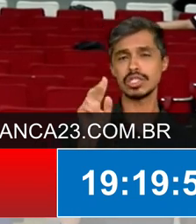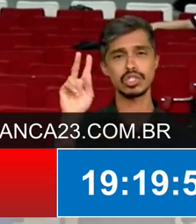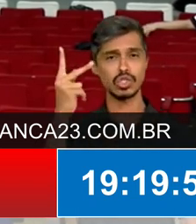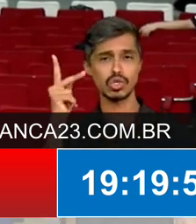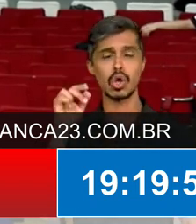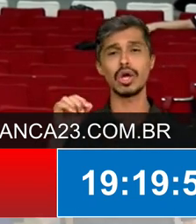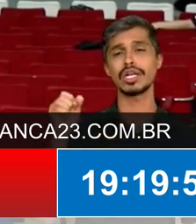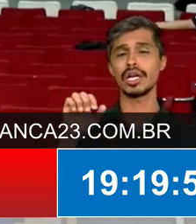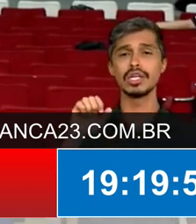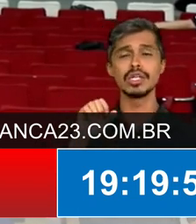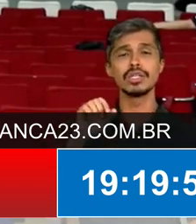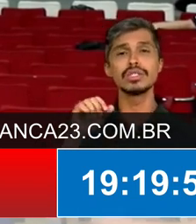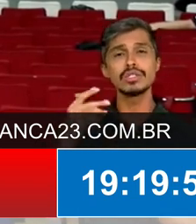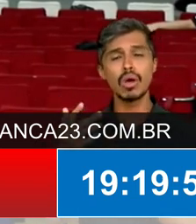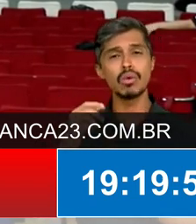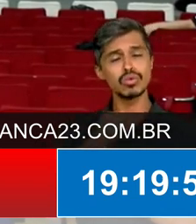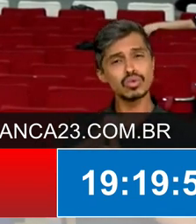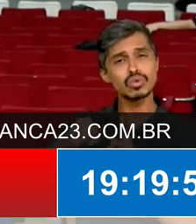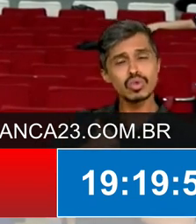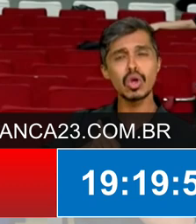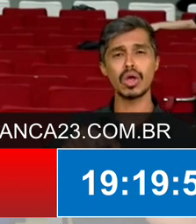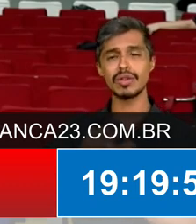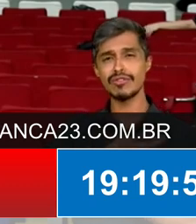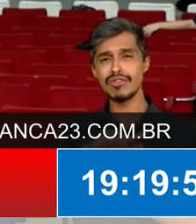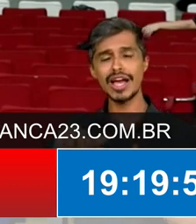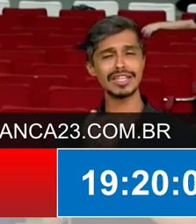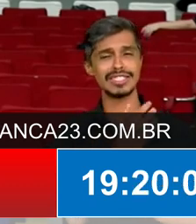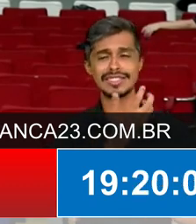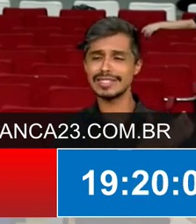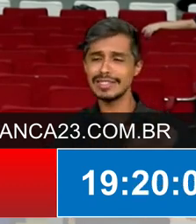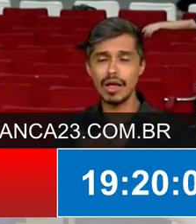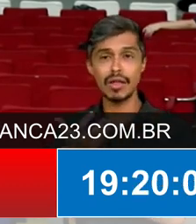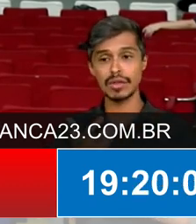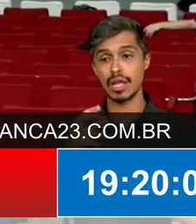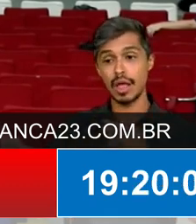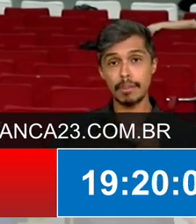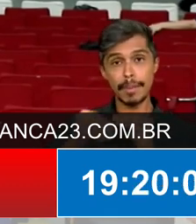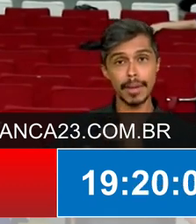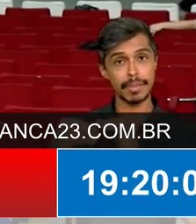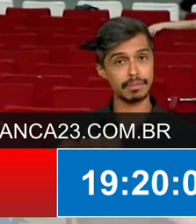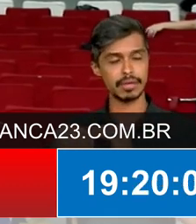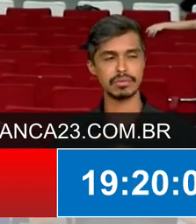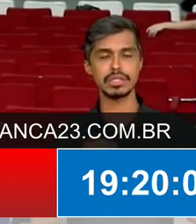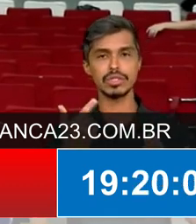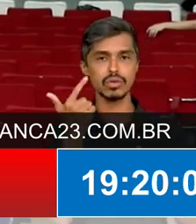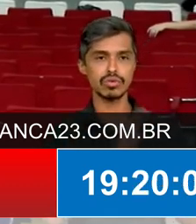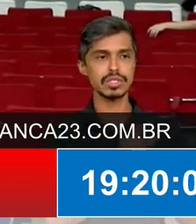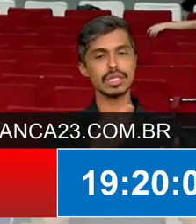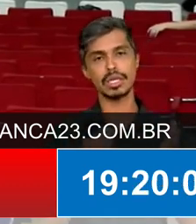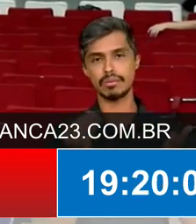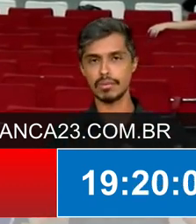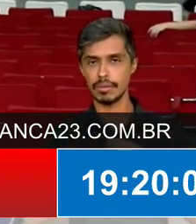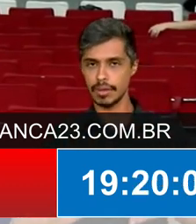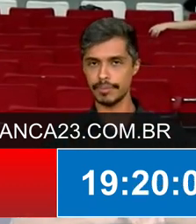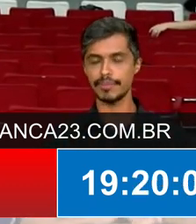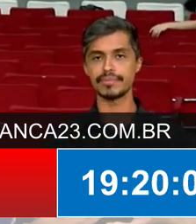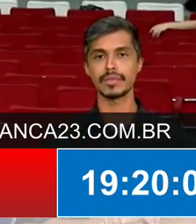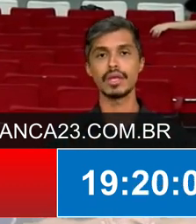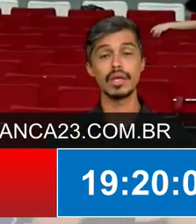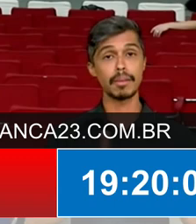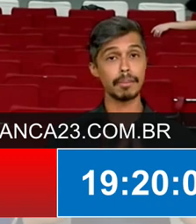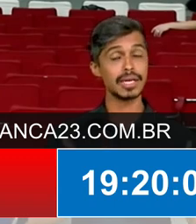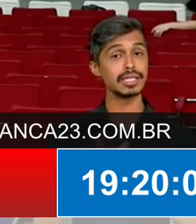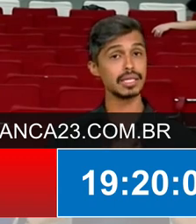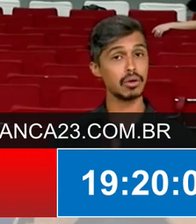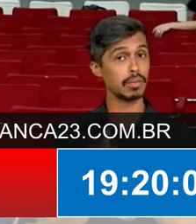Sociologia ou seja diversas disciplinas vão colaborar paraa construção desse repertório mas existe um repertório que